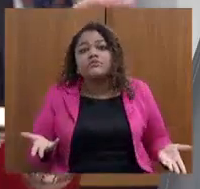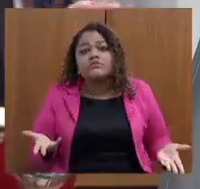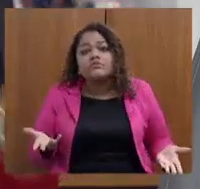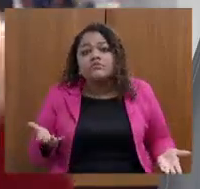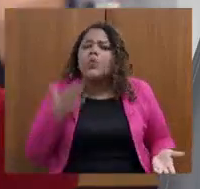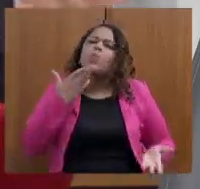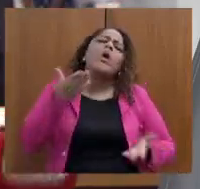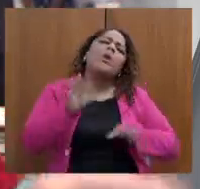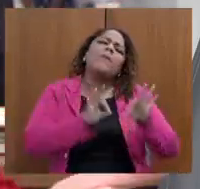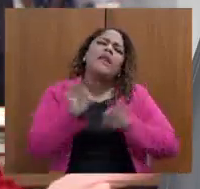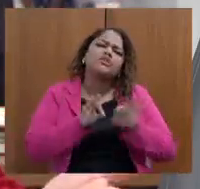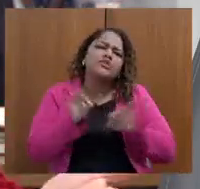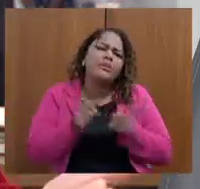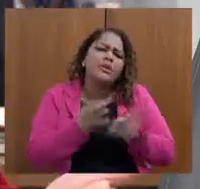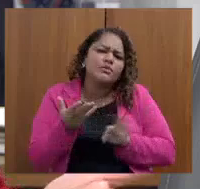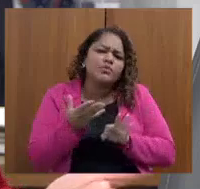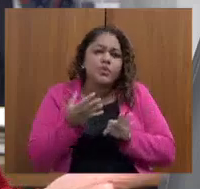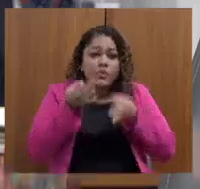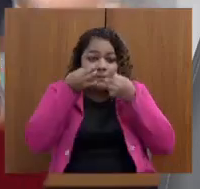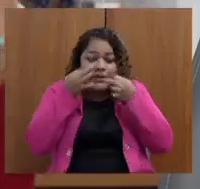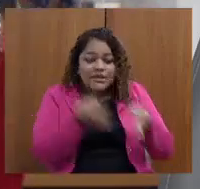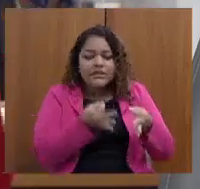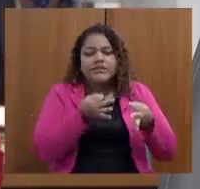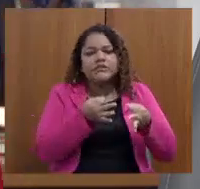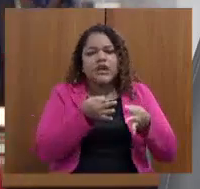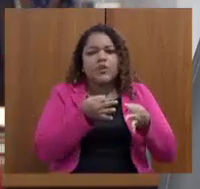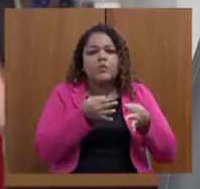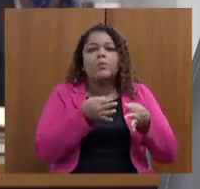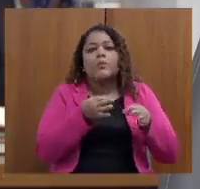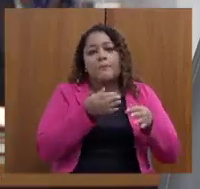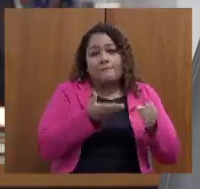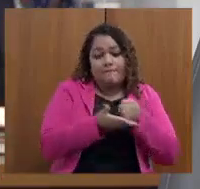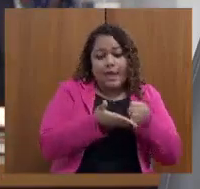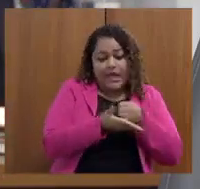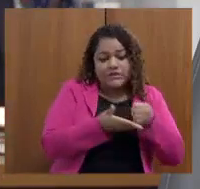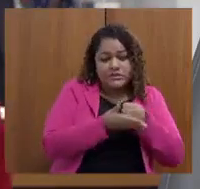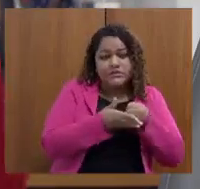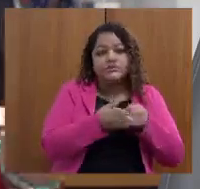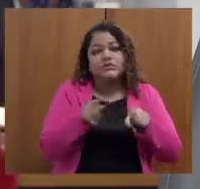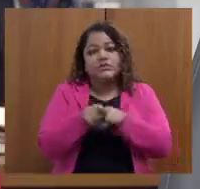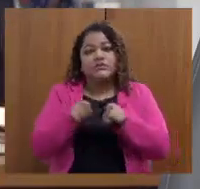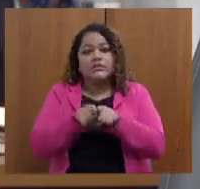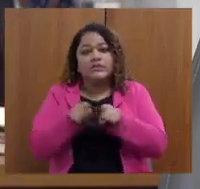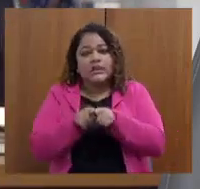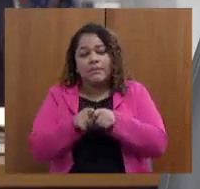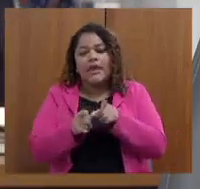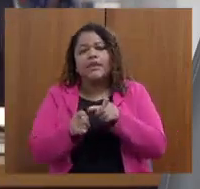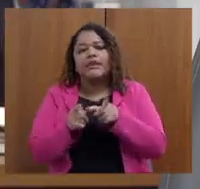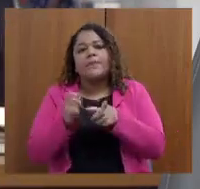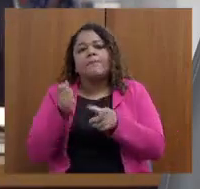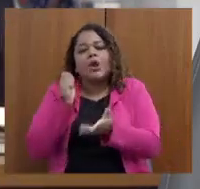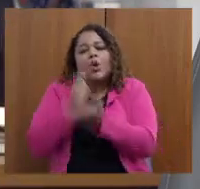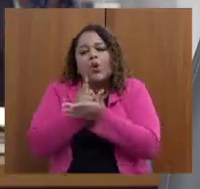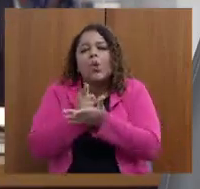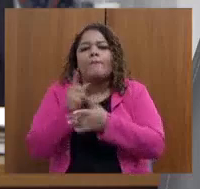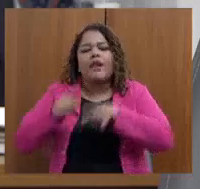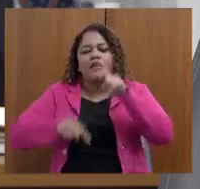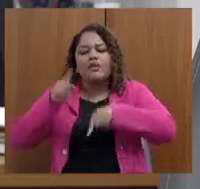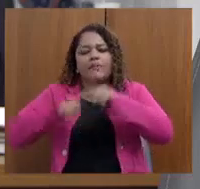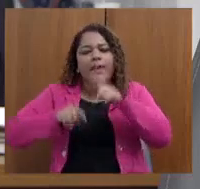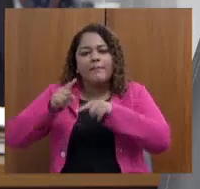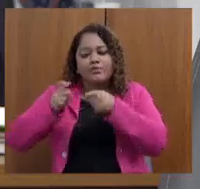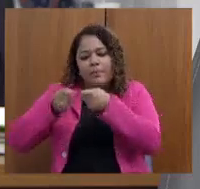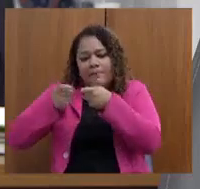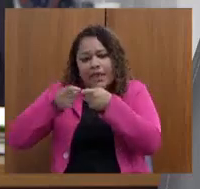planejamento para melhorar a atenção básica e para melhorar ou instituir equipamentos de médio e alta complexidade nesta região